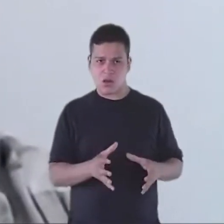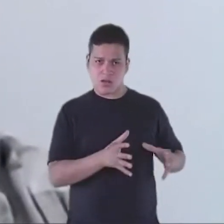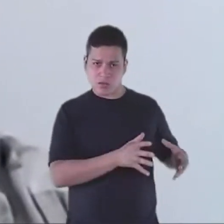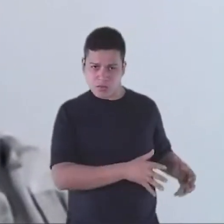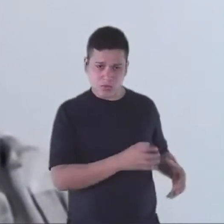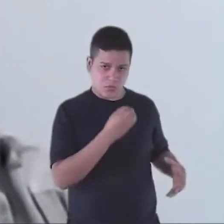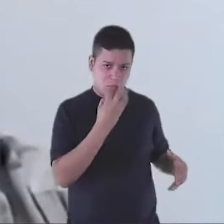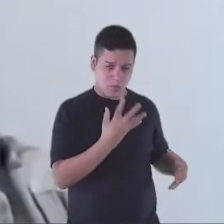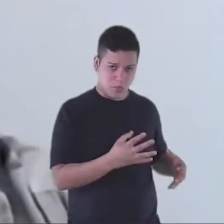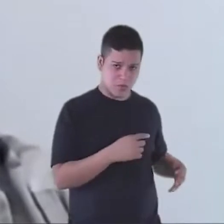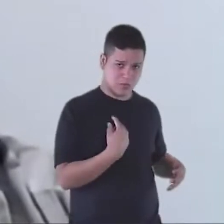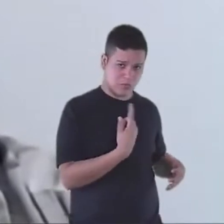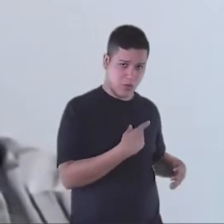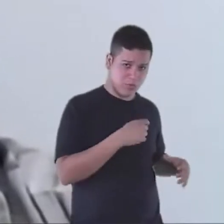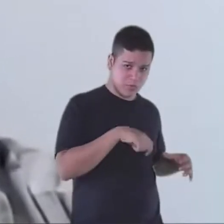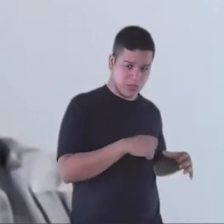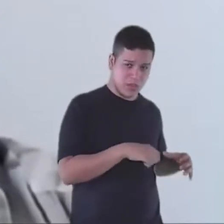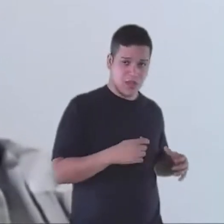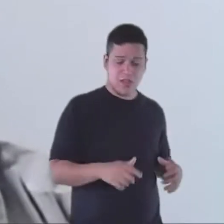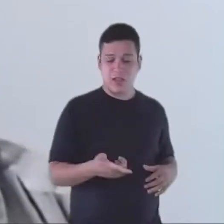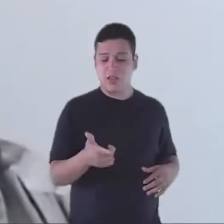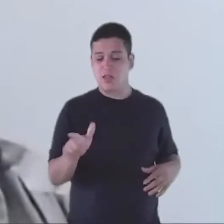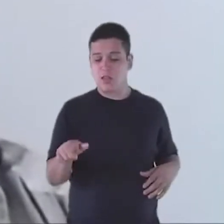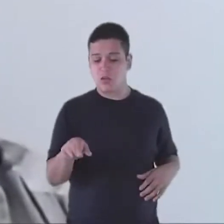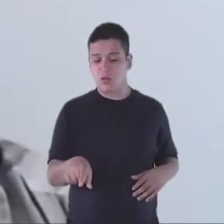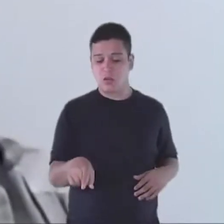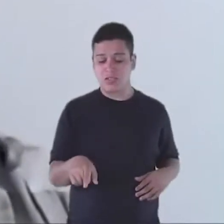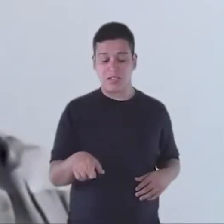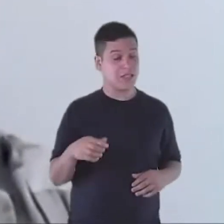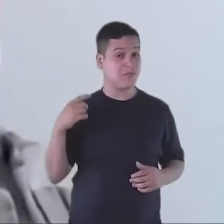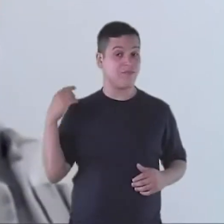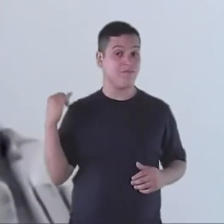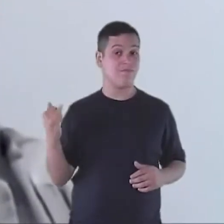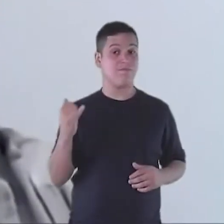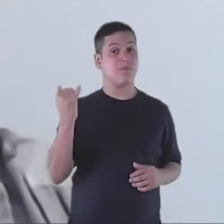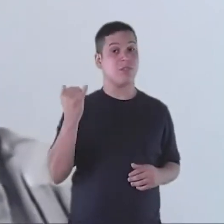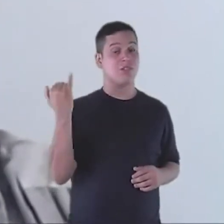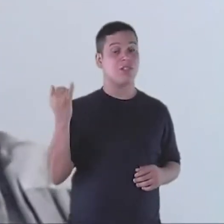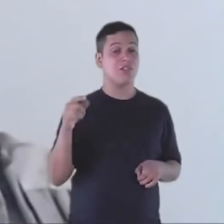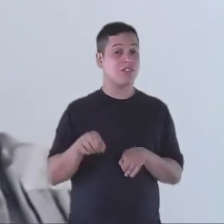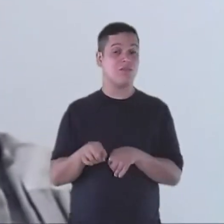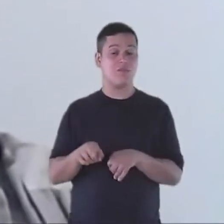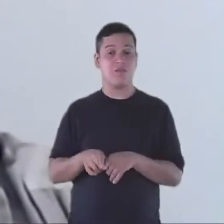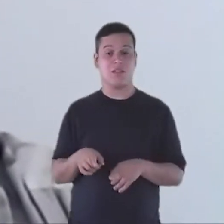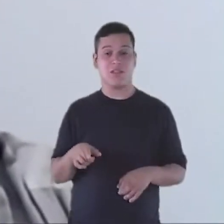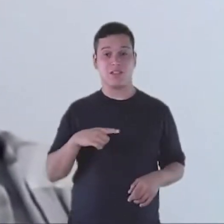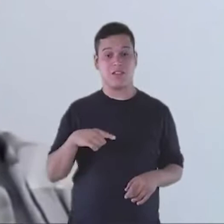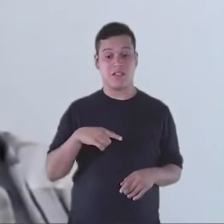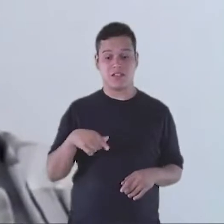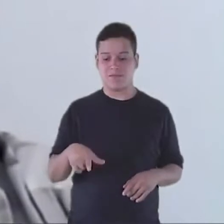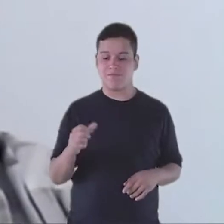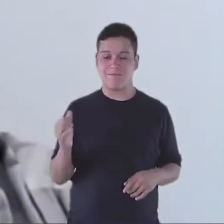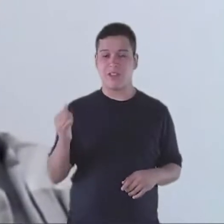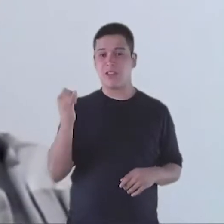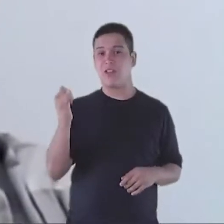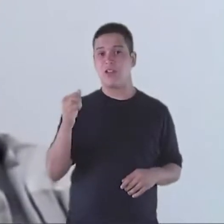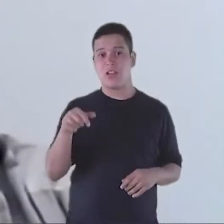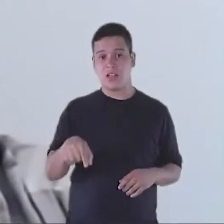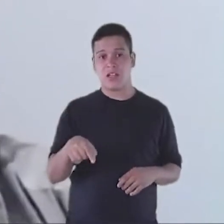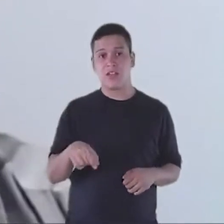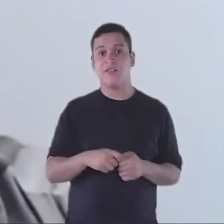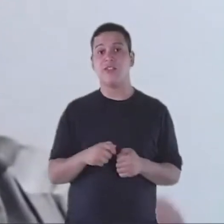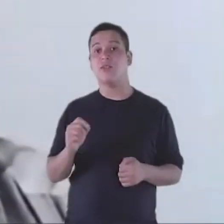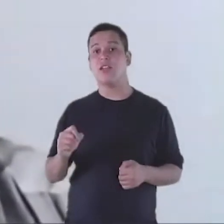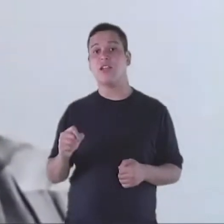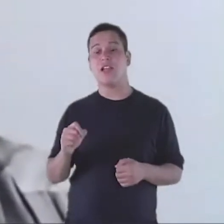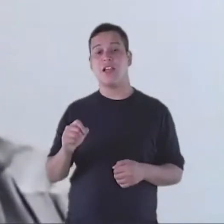aqui têm uma missão ainda especial, ainda melhor. Plantaremos na